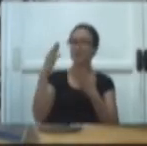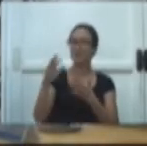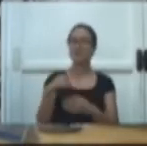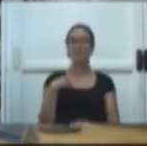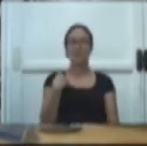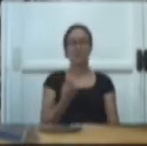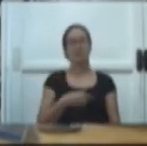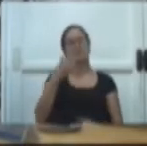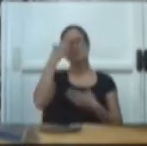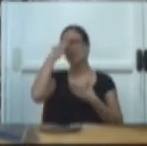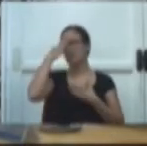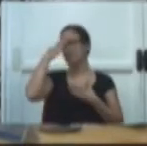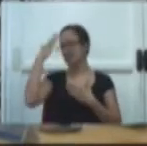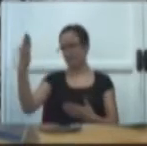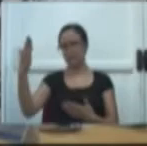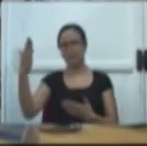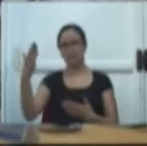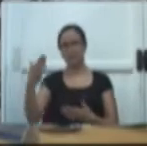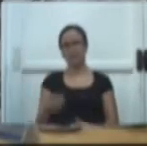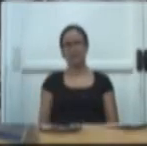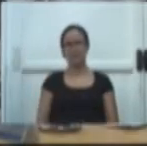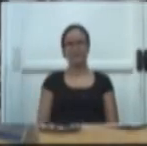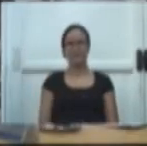cristãos e como cidadãos. Muito obrigada.